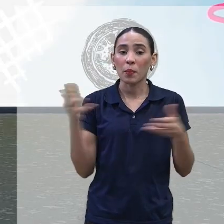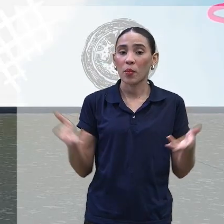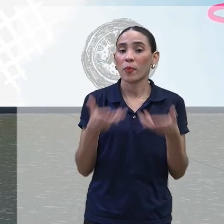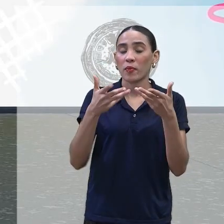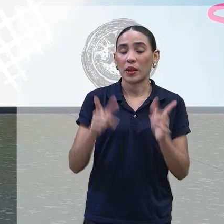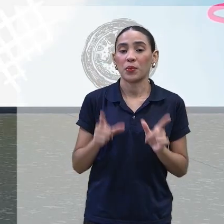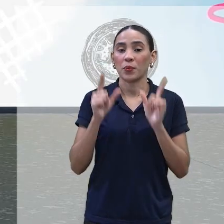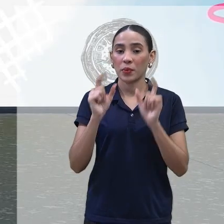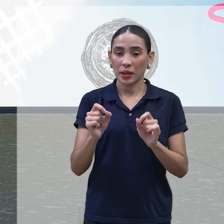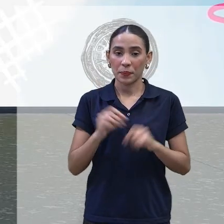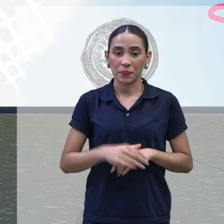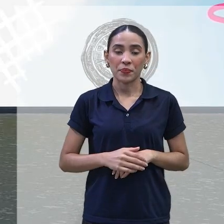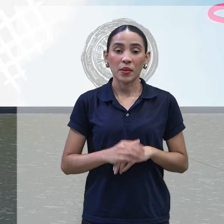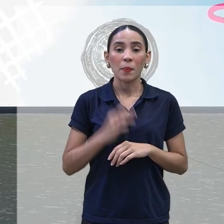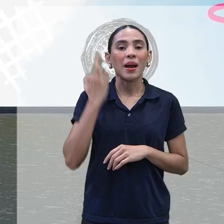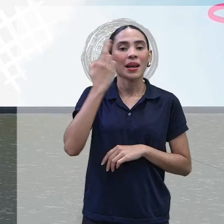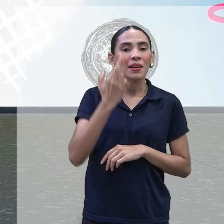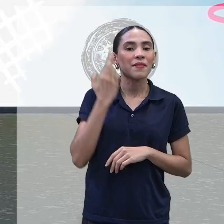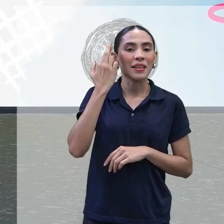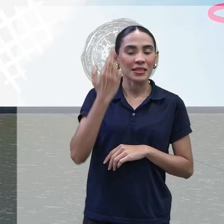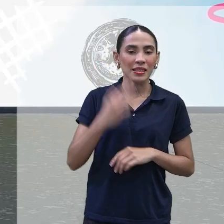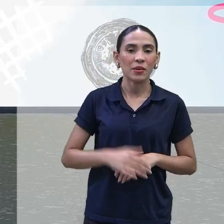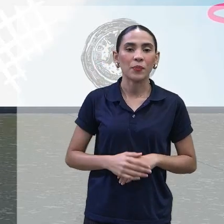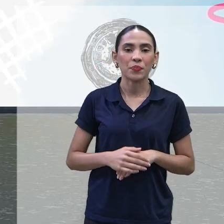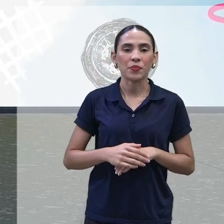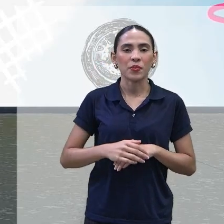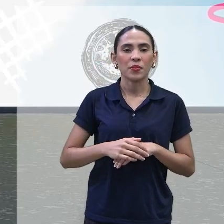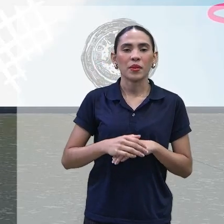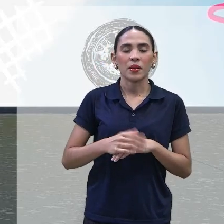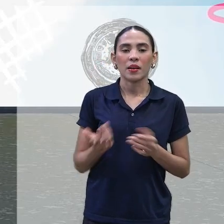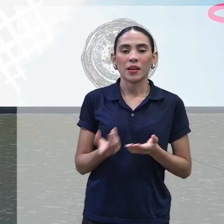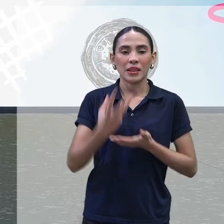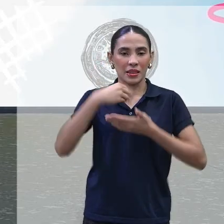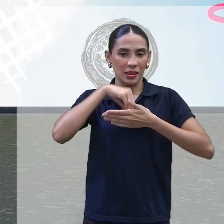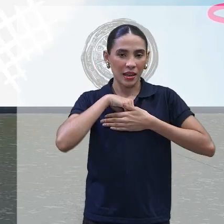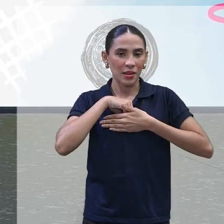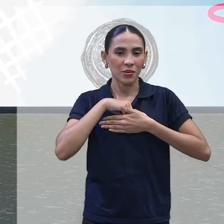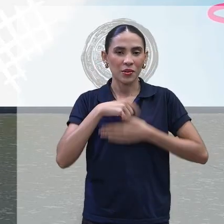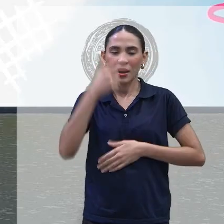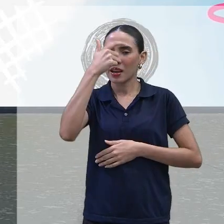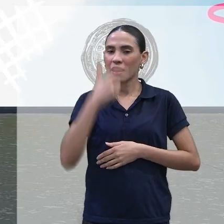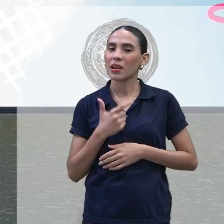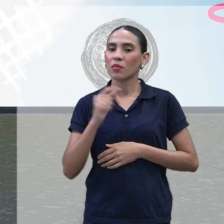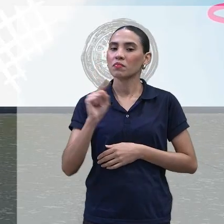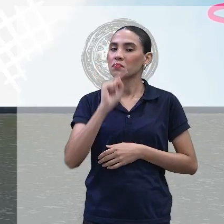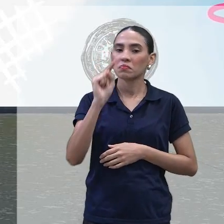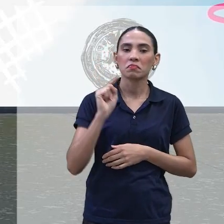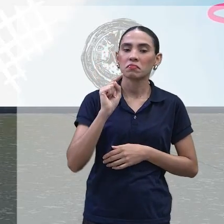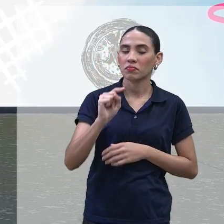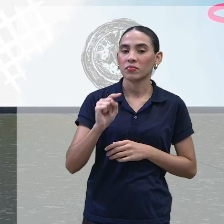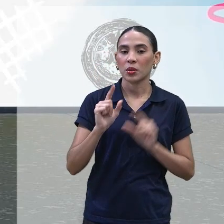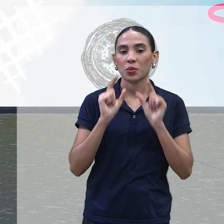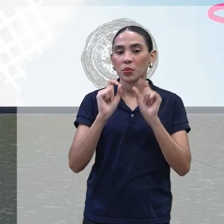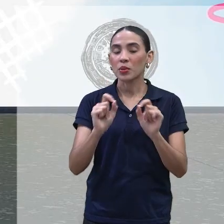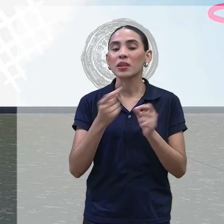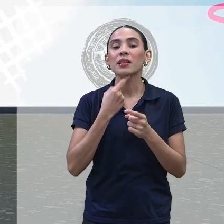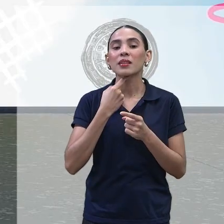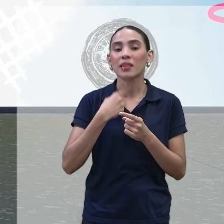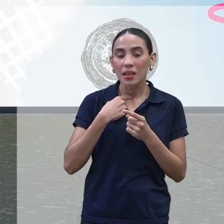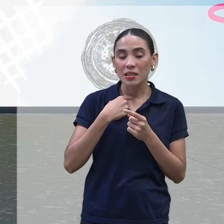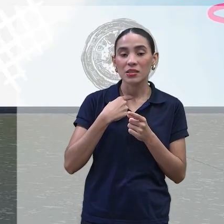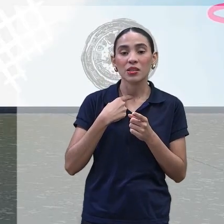quê? Uma reflexão profunda sobre quem somos e o que